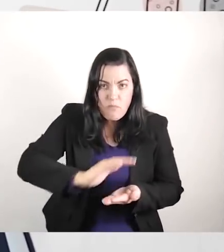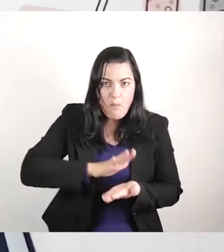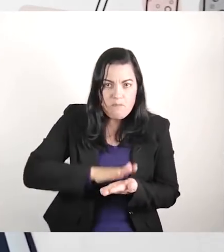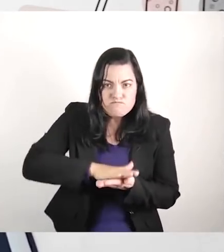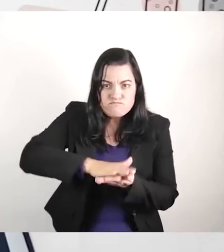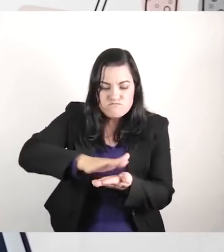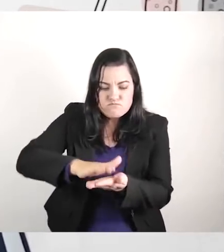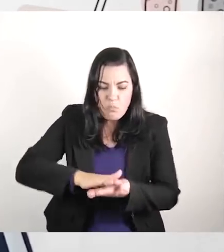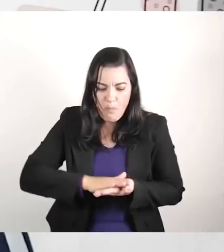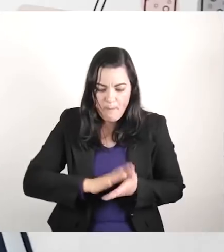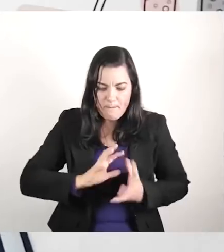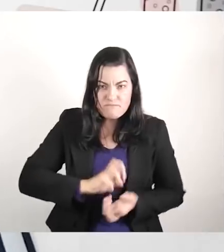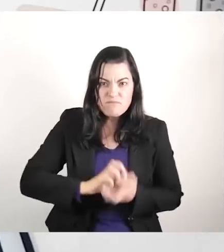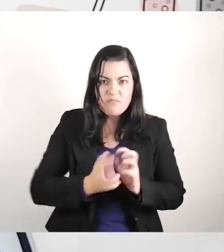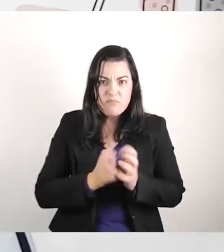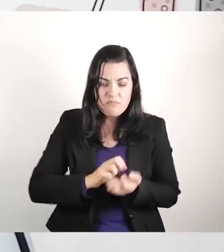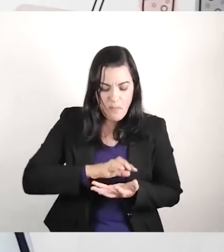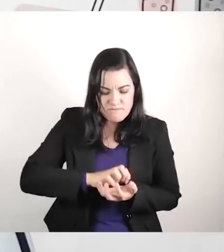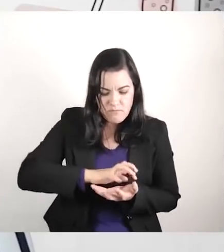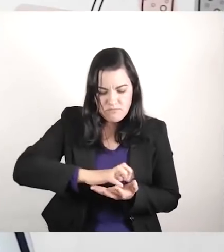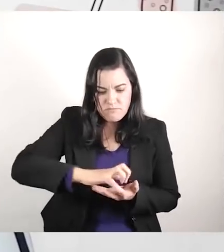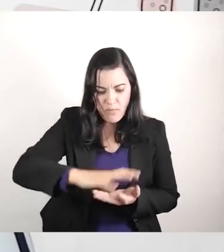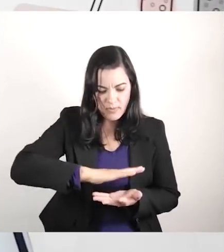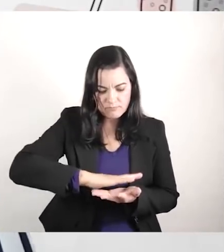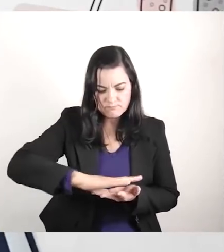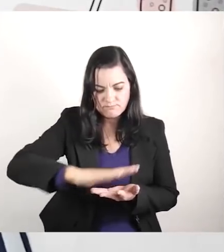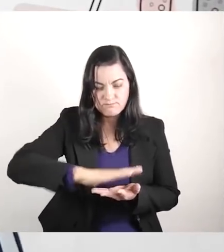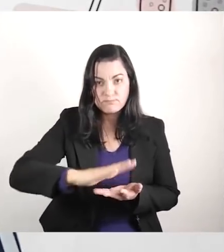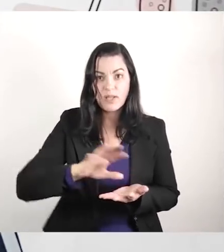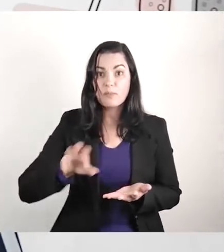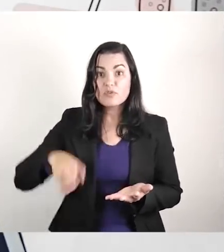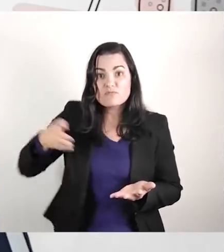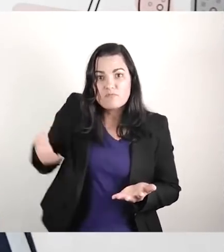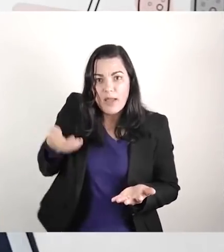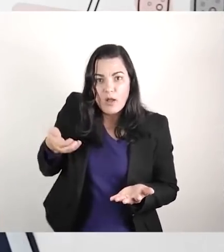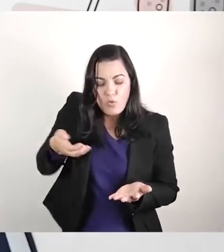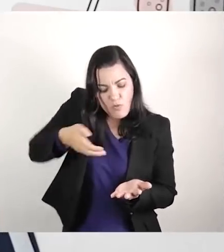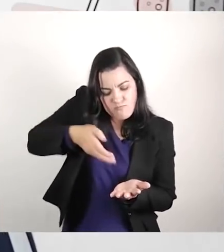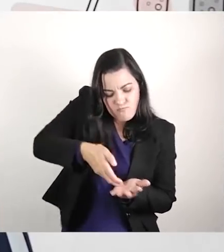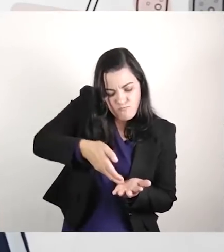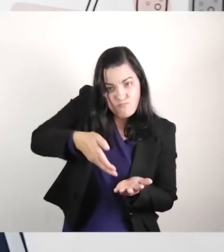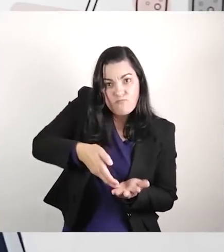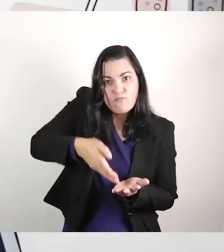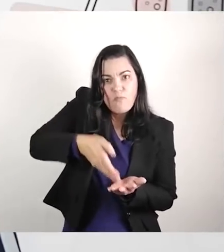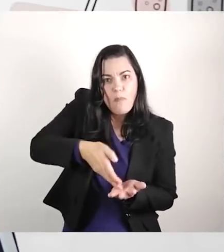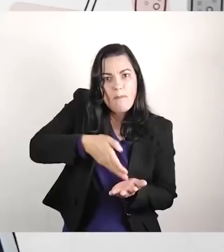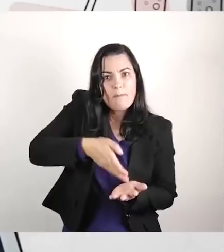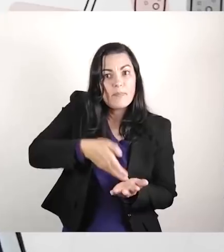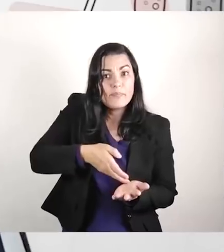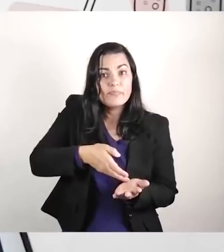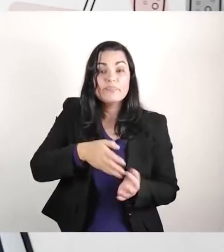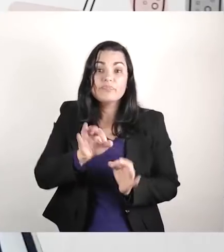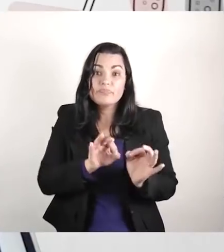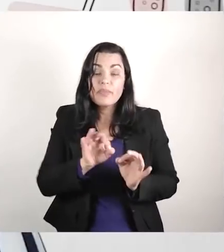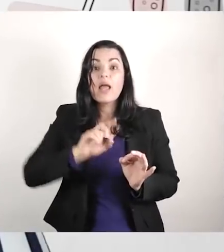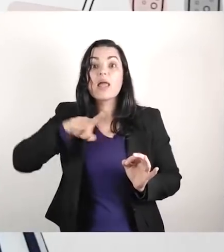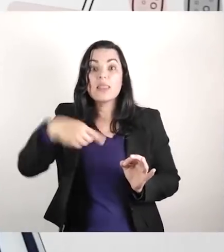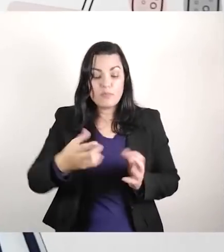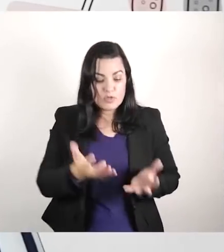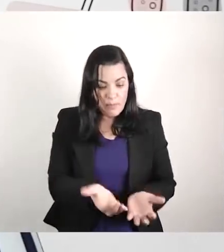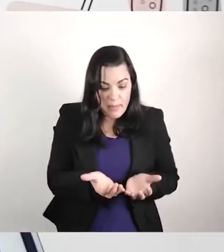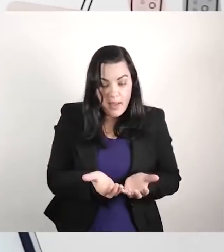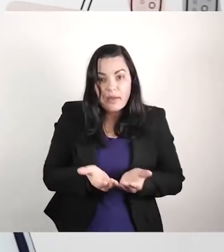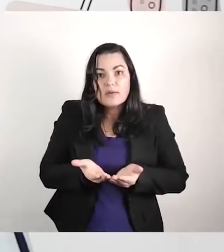aí os símbolos que eles utilizavam na argila. Essa argila depois ela era cozida para poder ficar